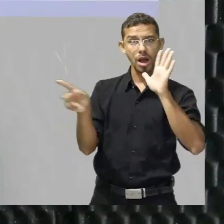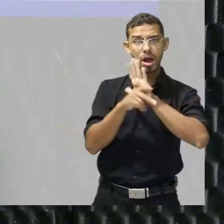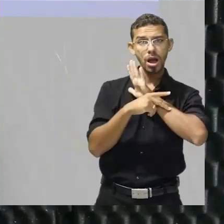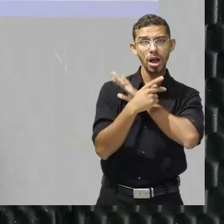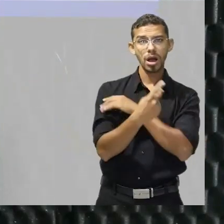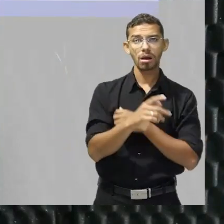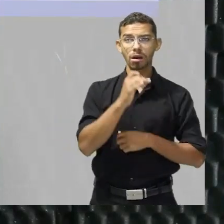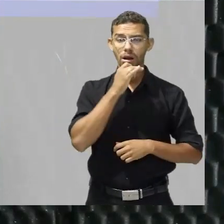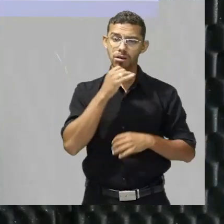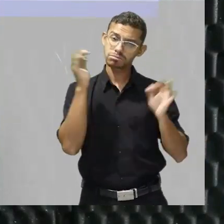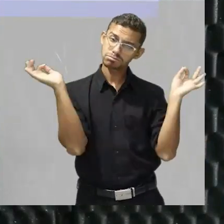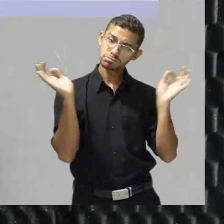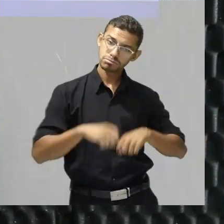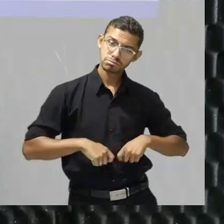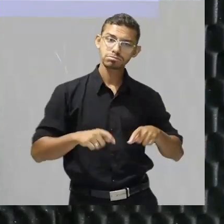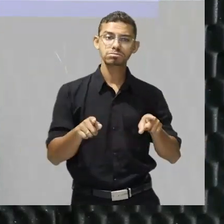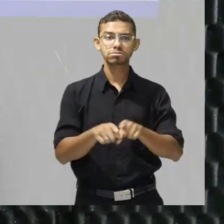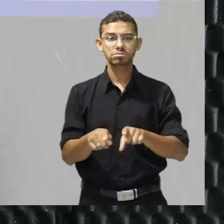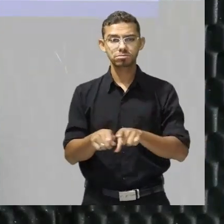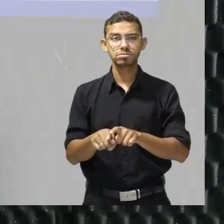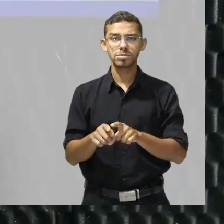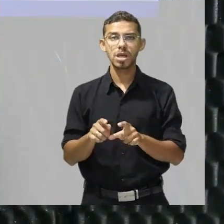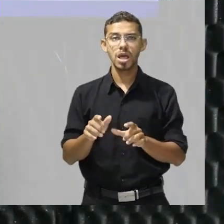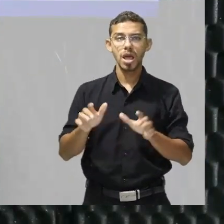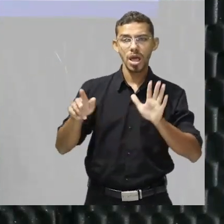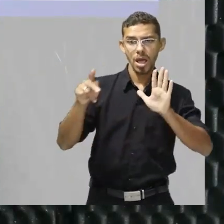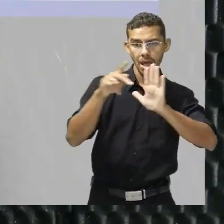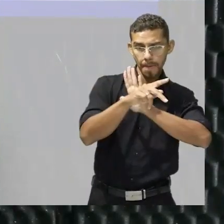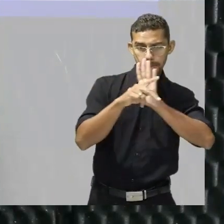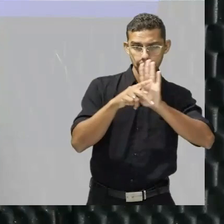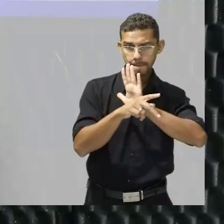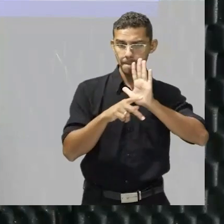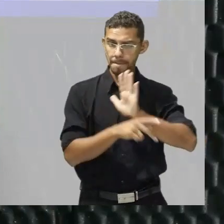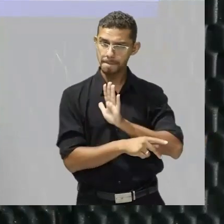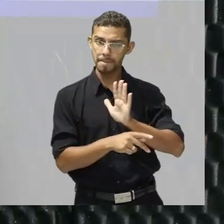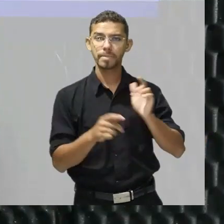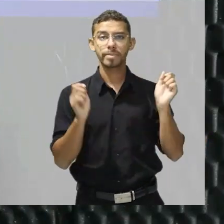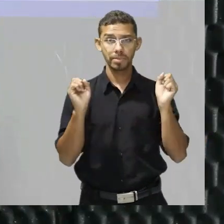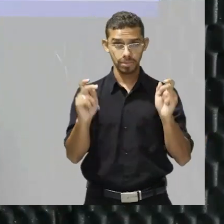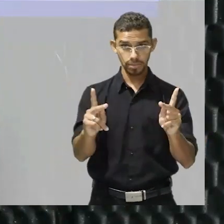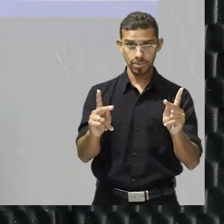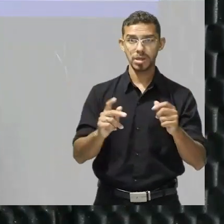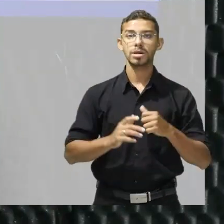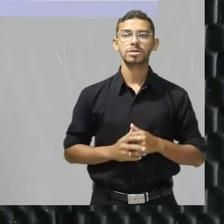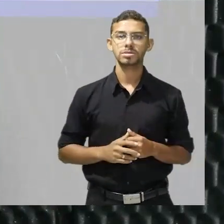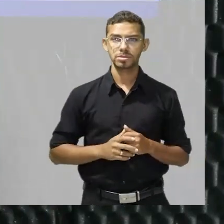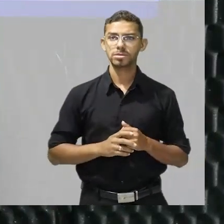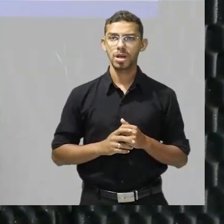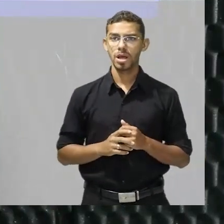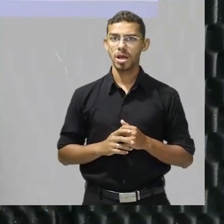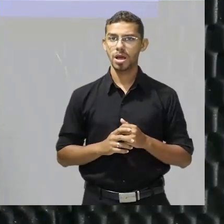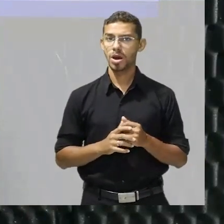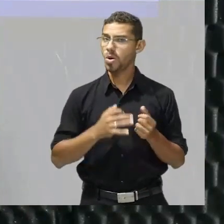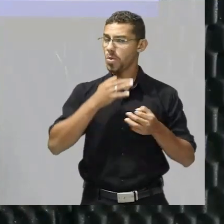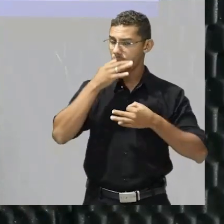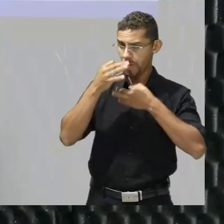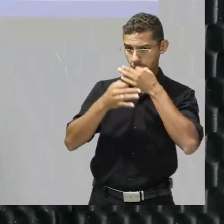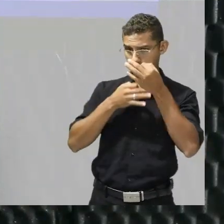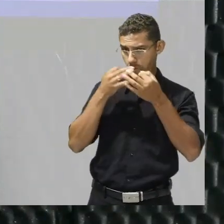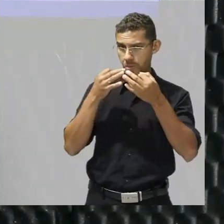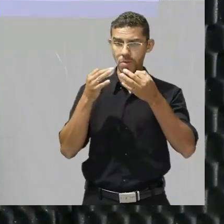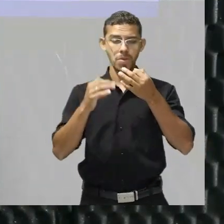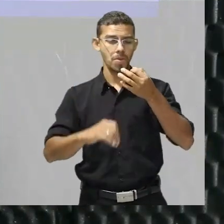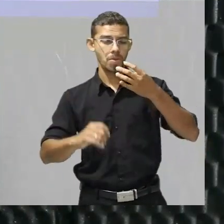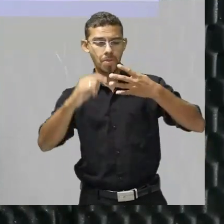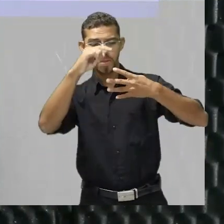um do que você vai definir e defender em cada parágrafo Tá certo a recomendação básica é que você faça um esqueleto